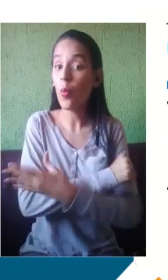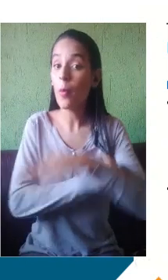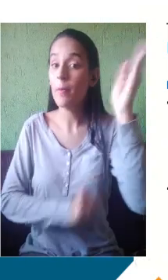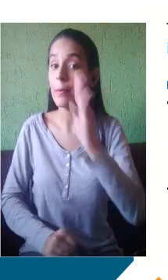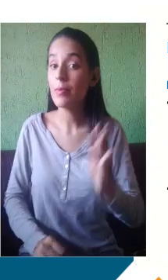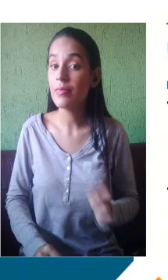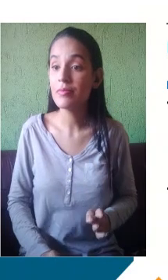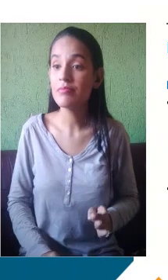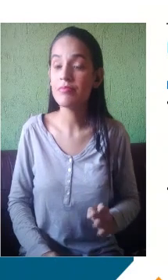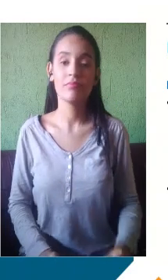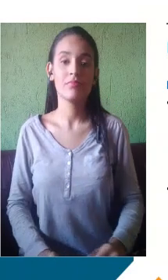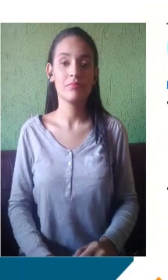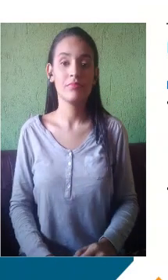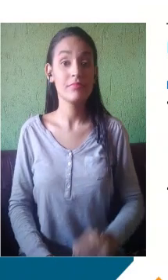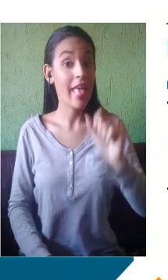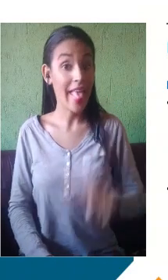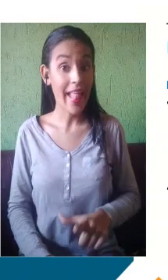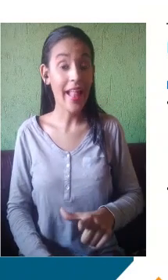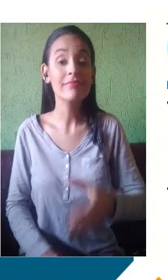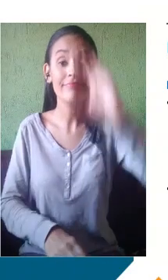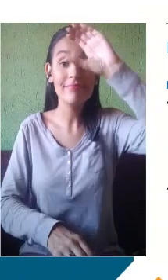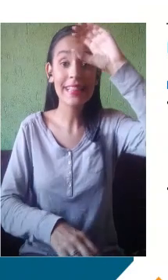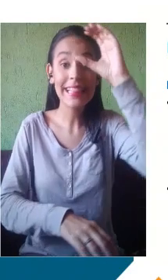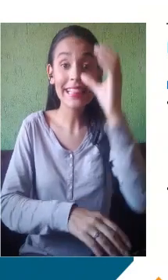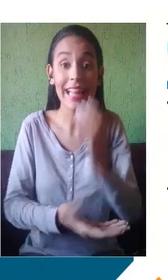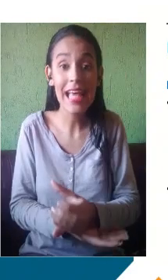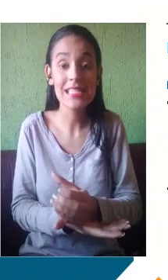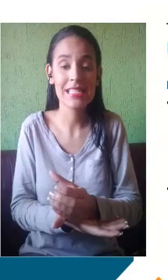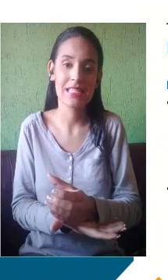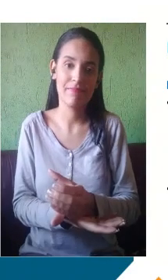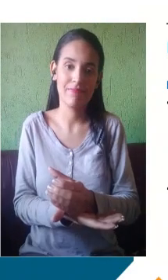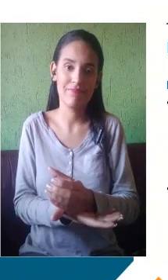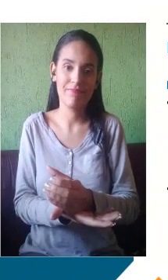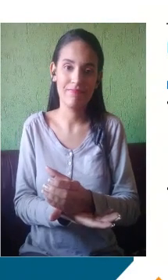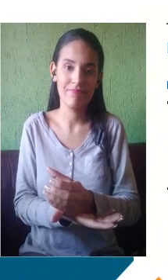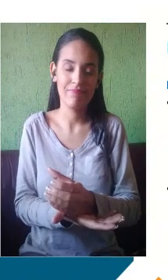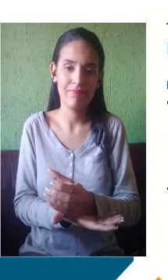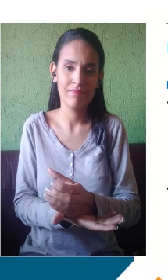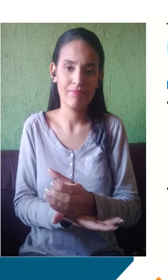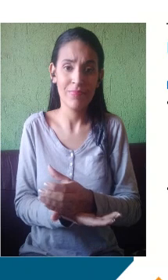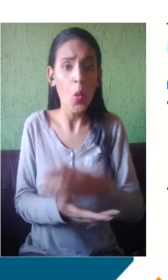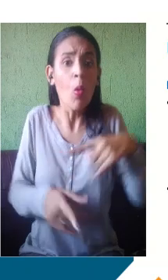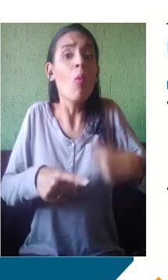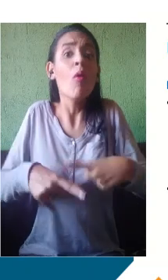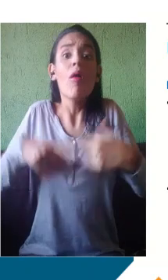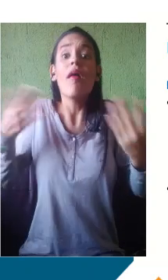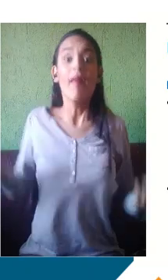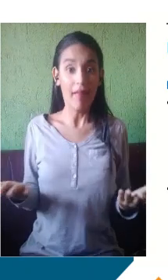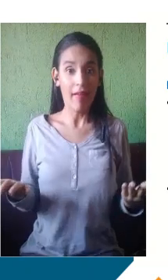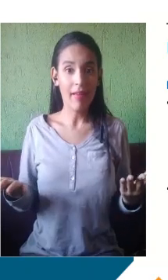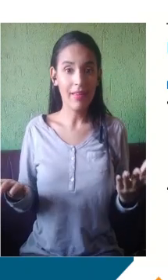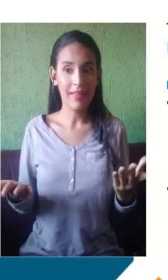no país, sustenta-se a tese, né, que é fundamentada pelo fato de que o